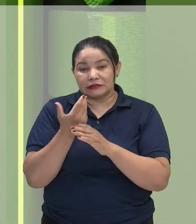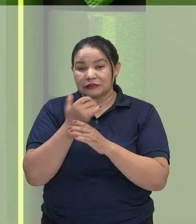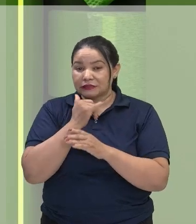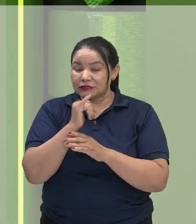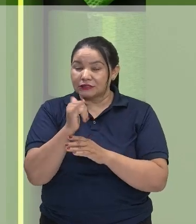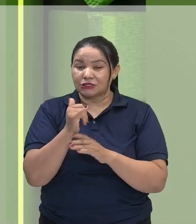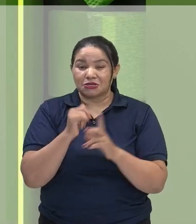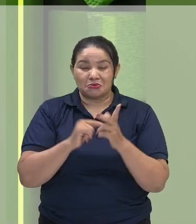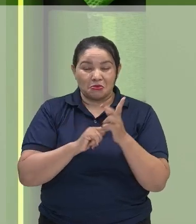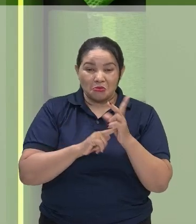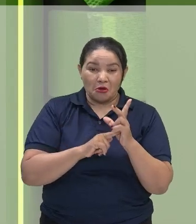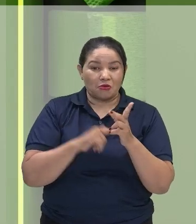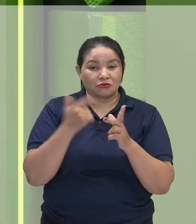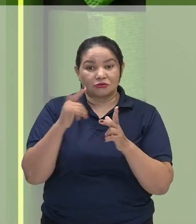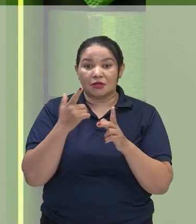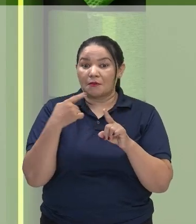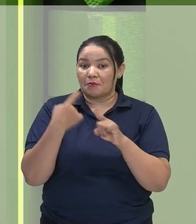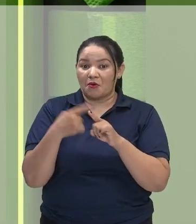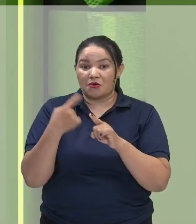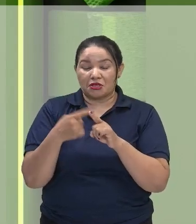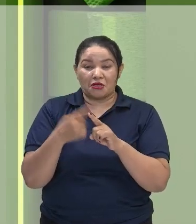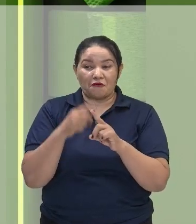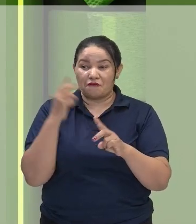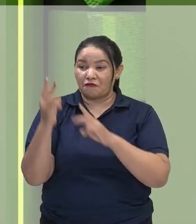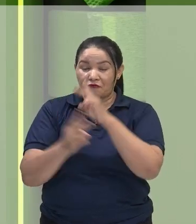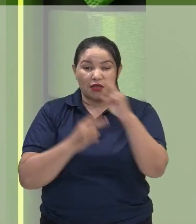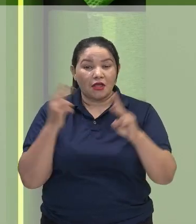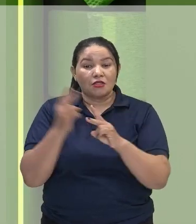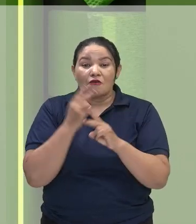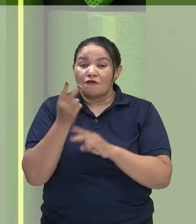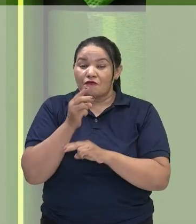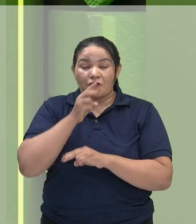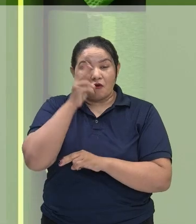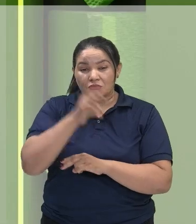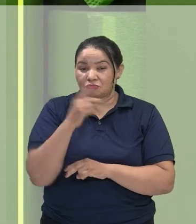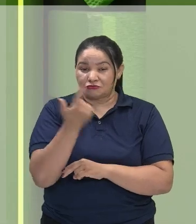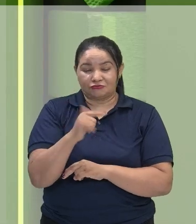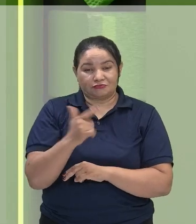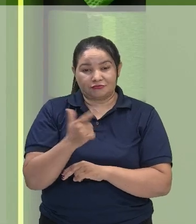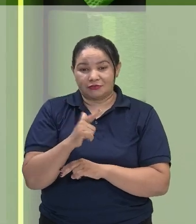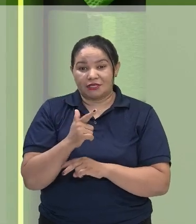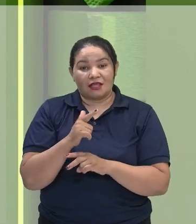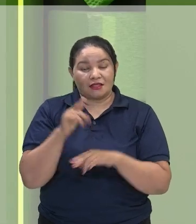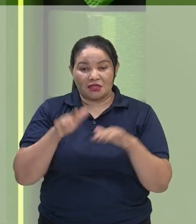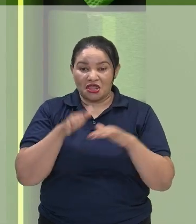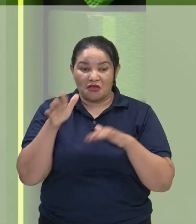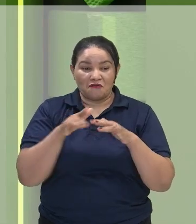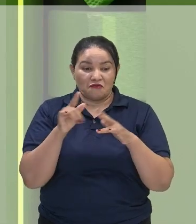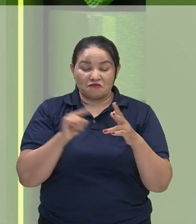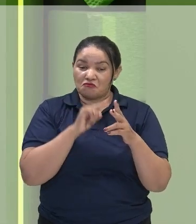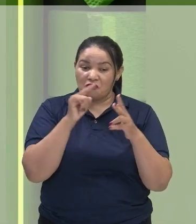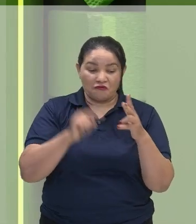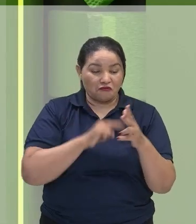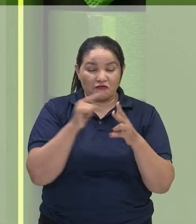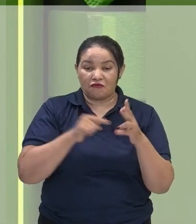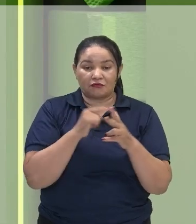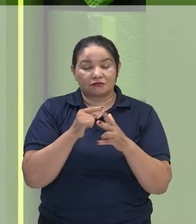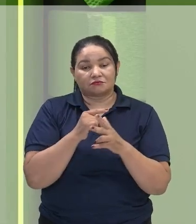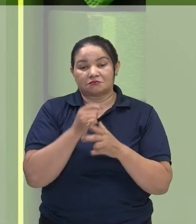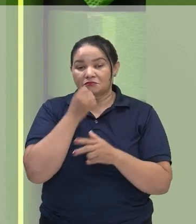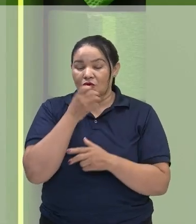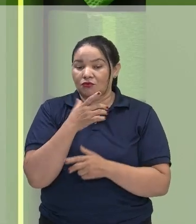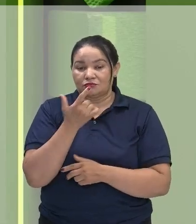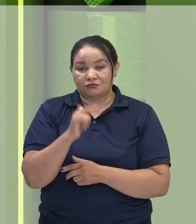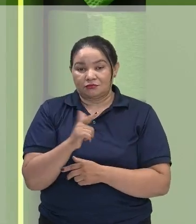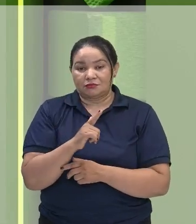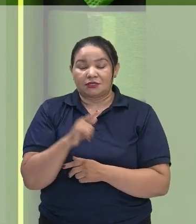porque aqui os ventos não são, né, tão potentes para fazer essas turbinas funcionarem. Por isso, em regiões como a nossa, né, que tem